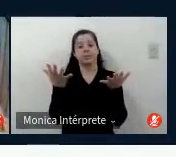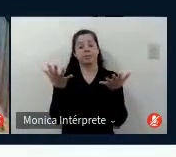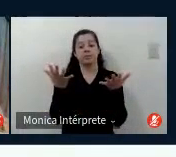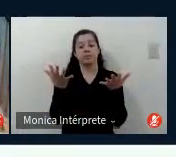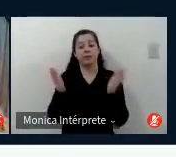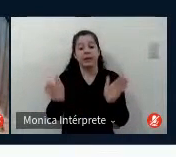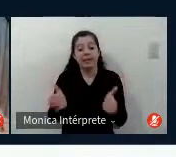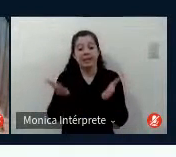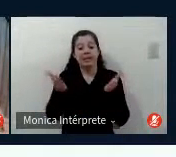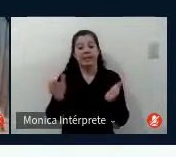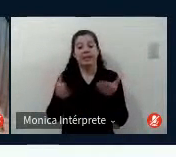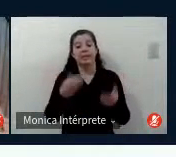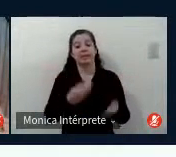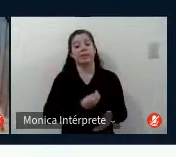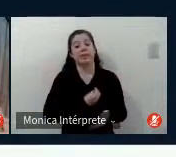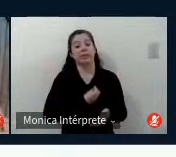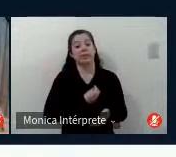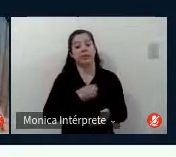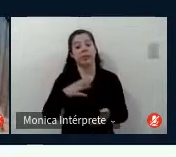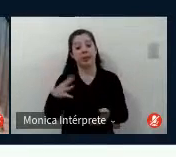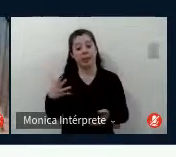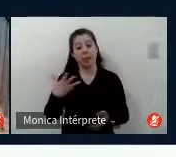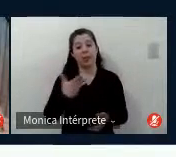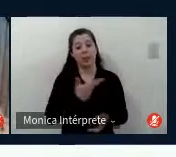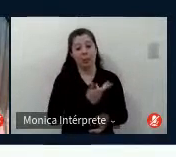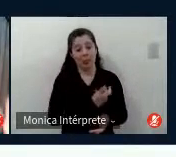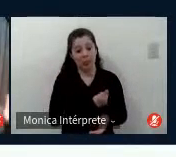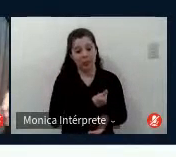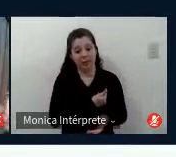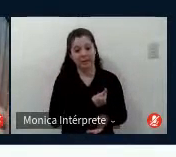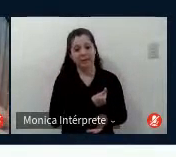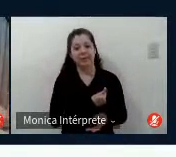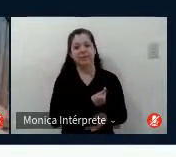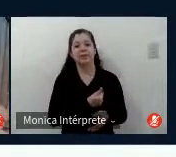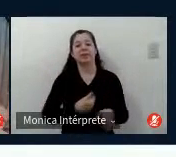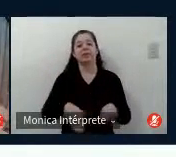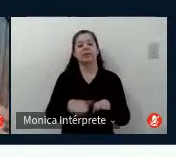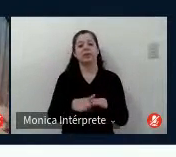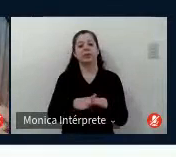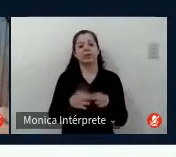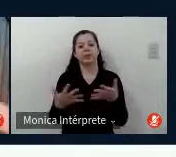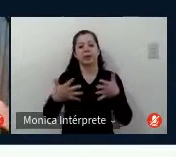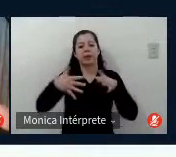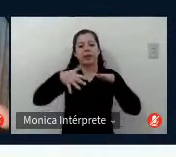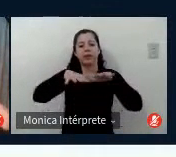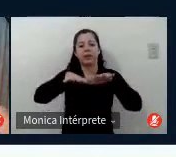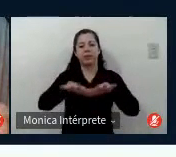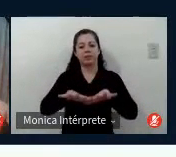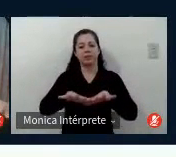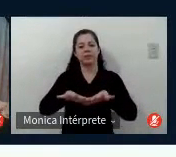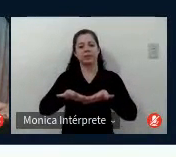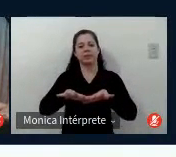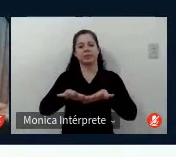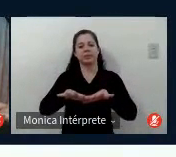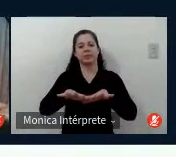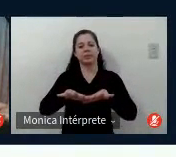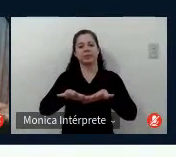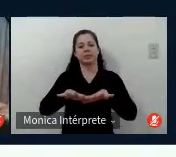e inclusão social por meio dessas ações. Pode passar.